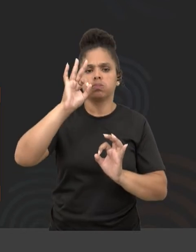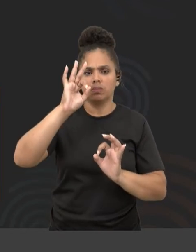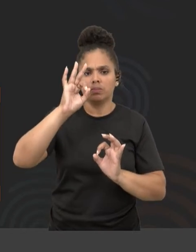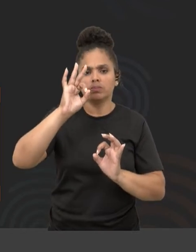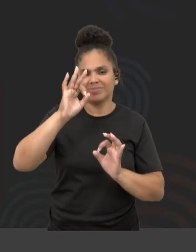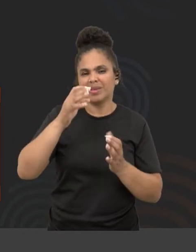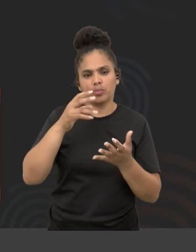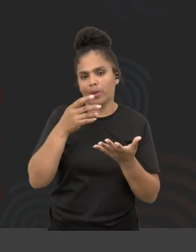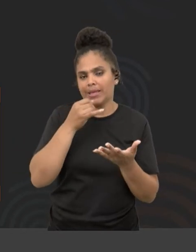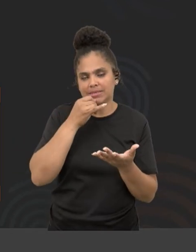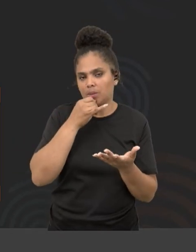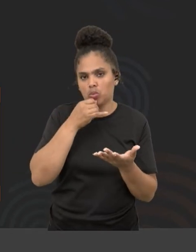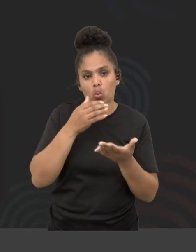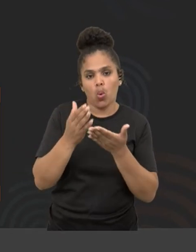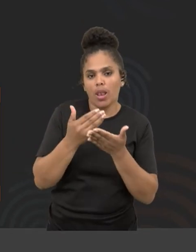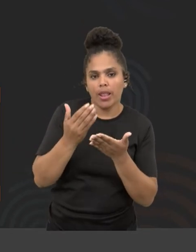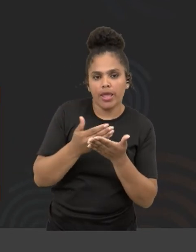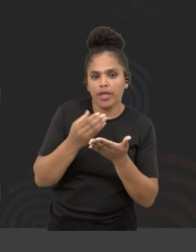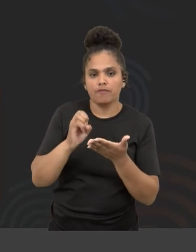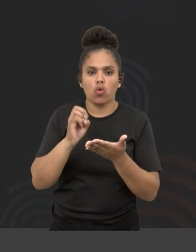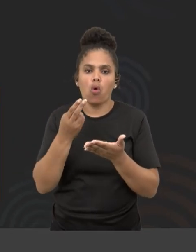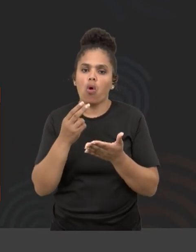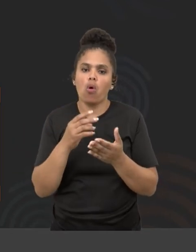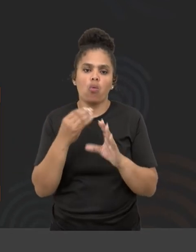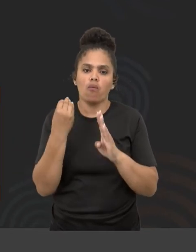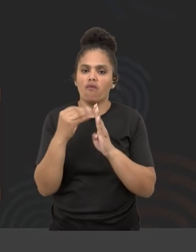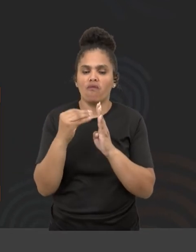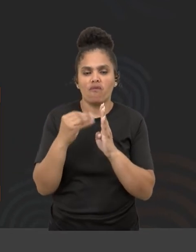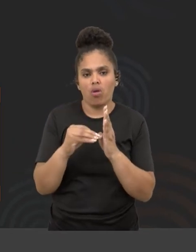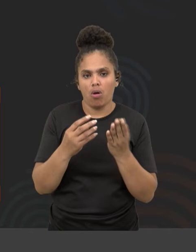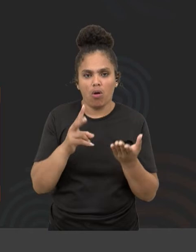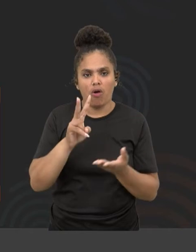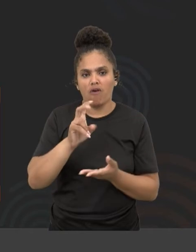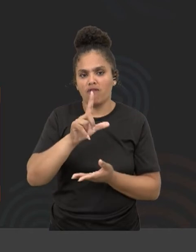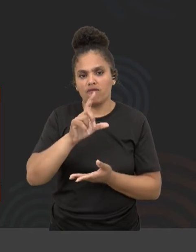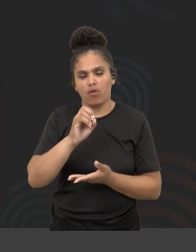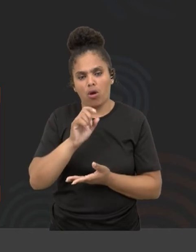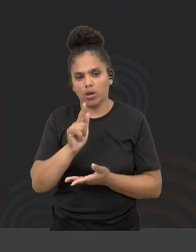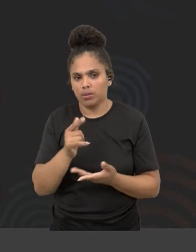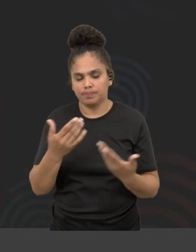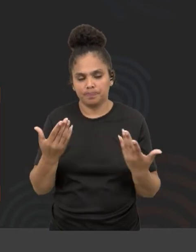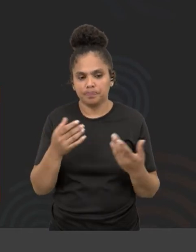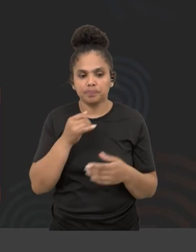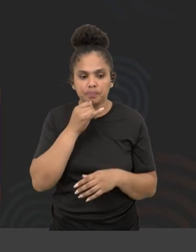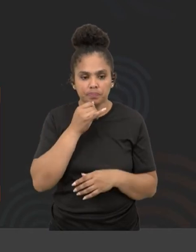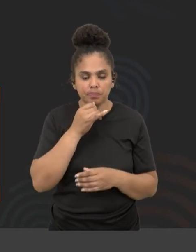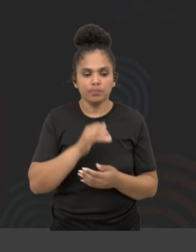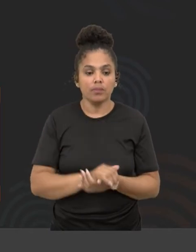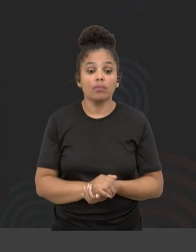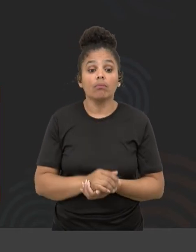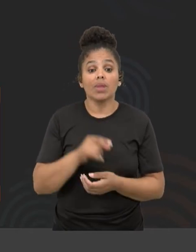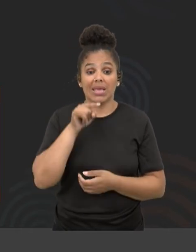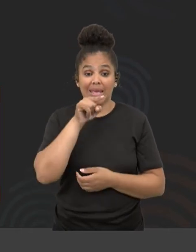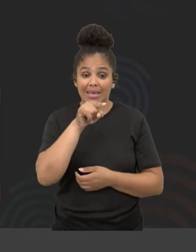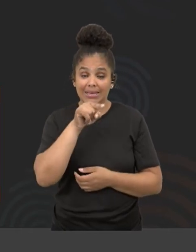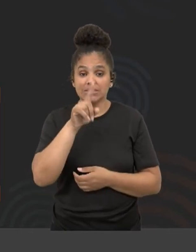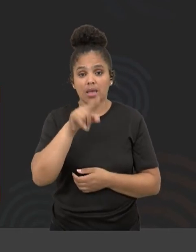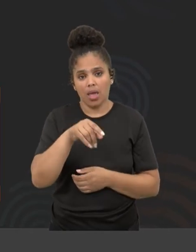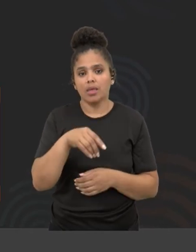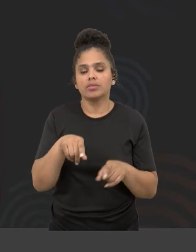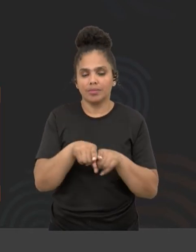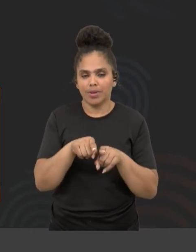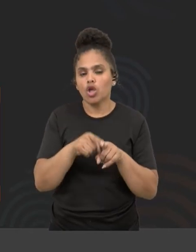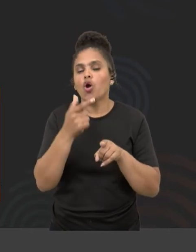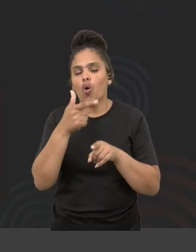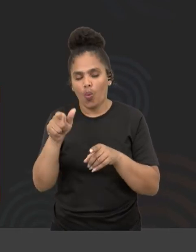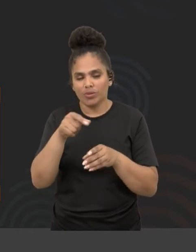num livro, por exemplo, ou num blog. Bom, aqui eu trago uma outra recomendação, que